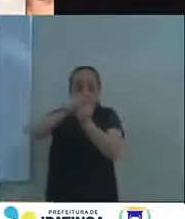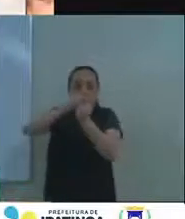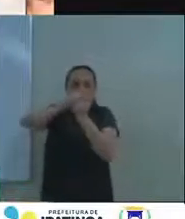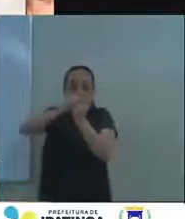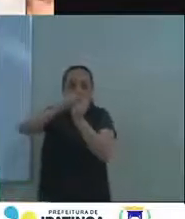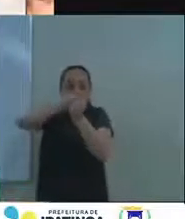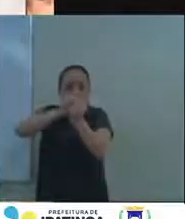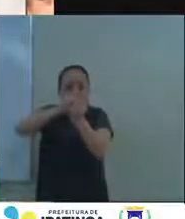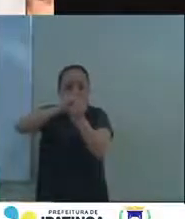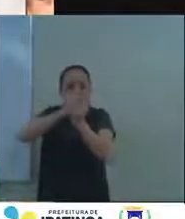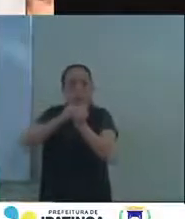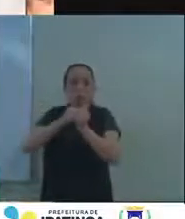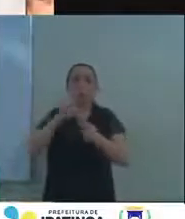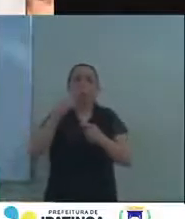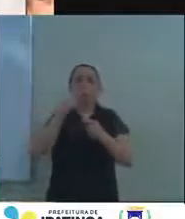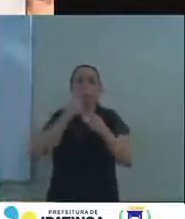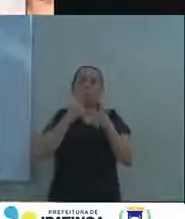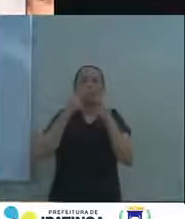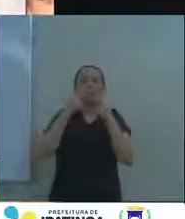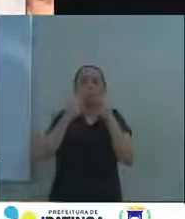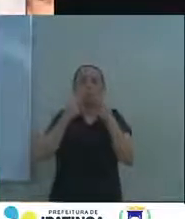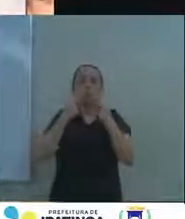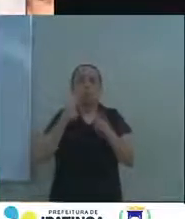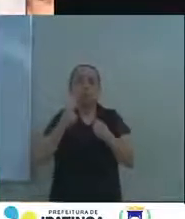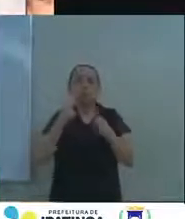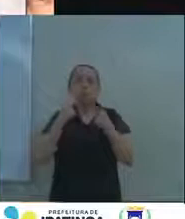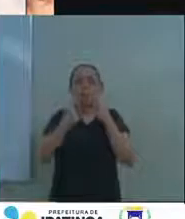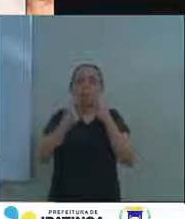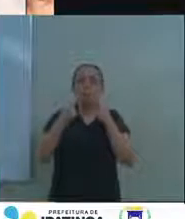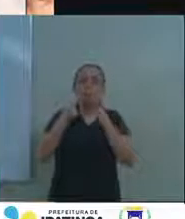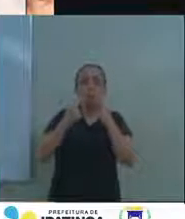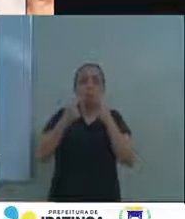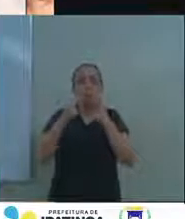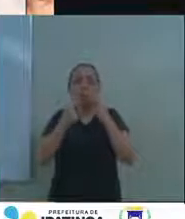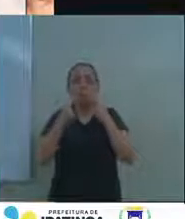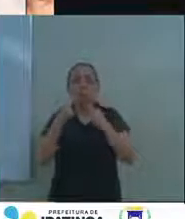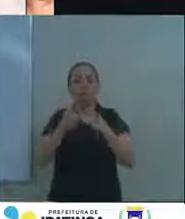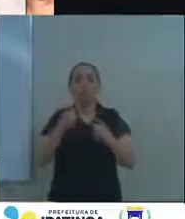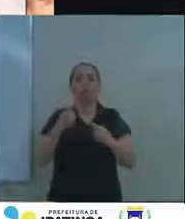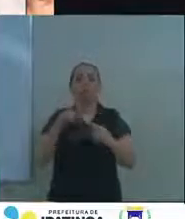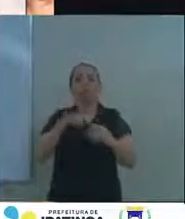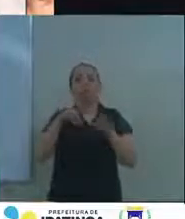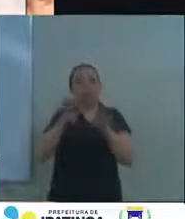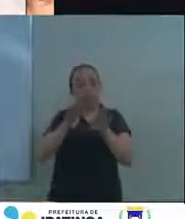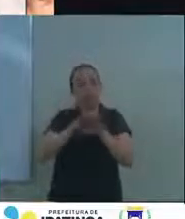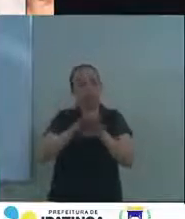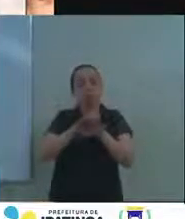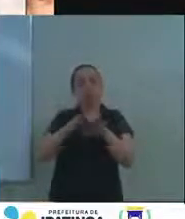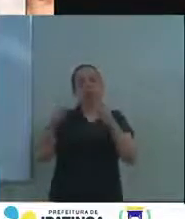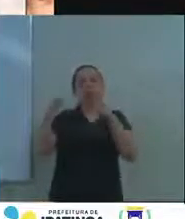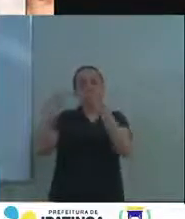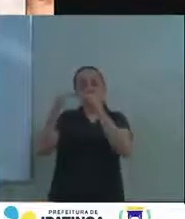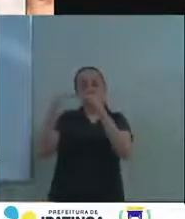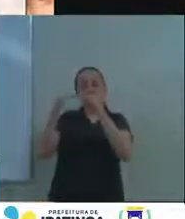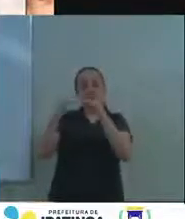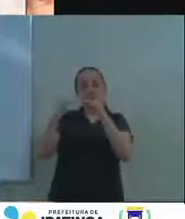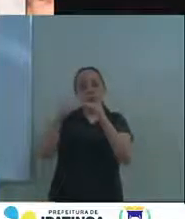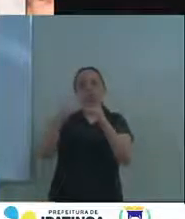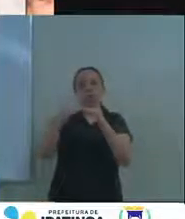da ressonância? ele também pode ser associado na